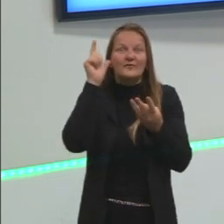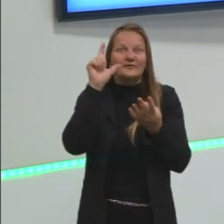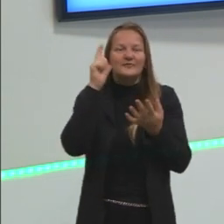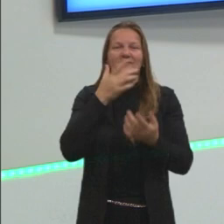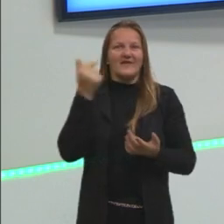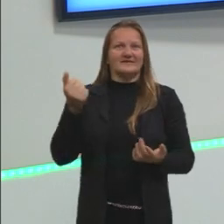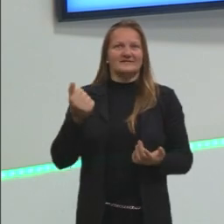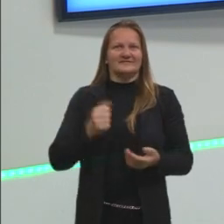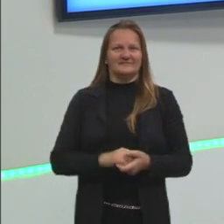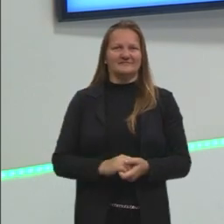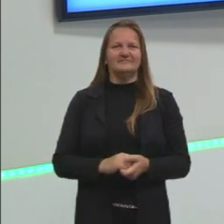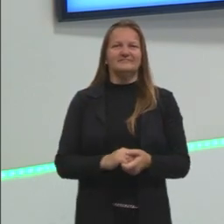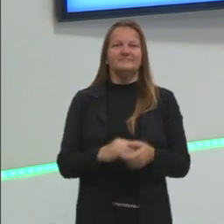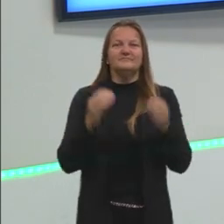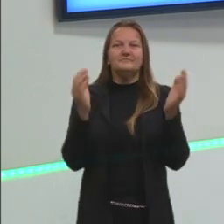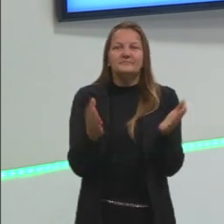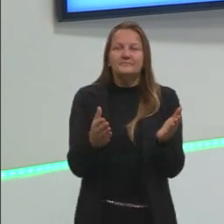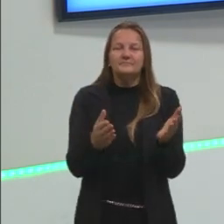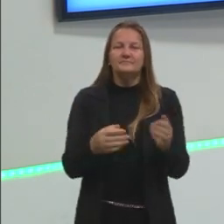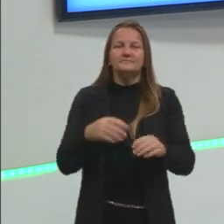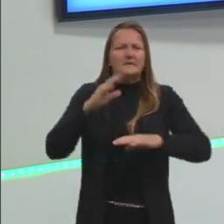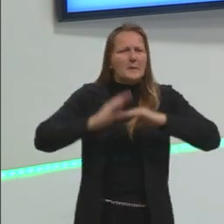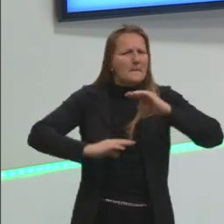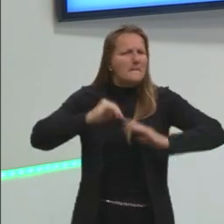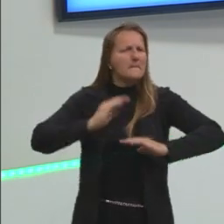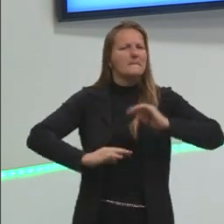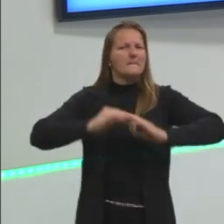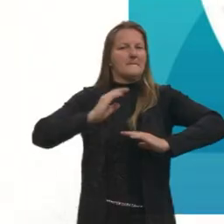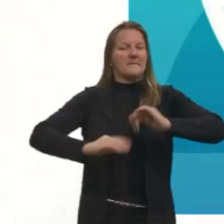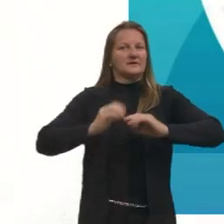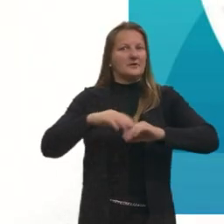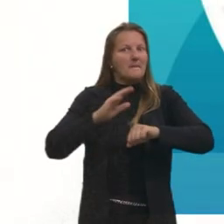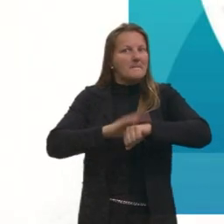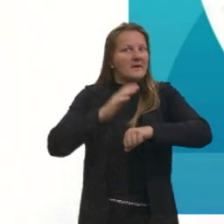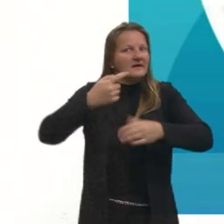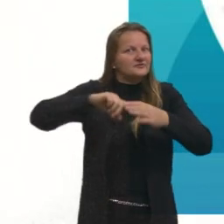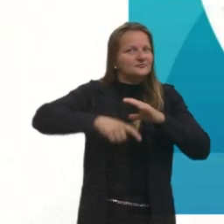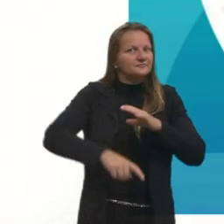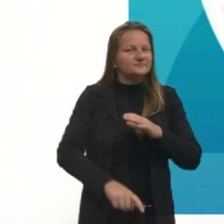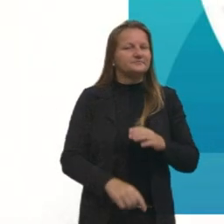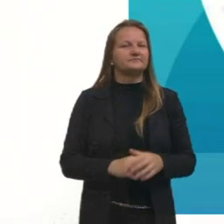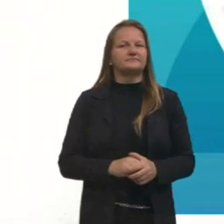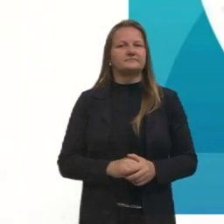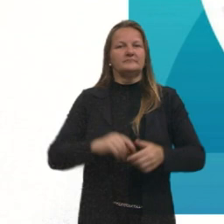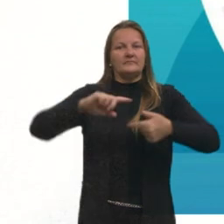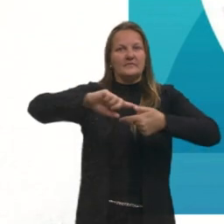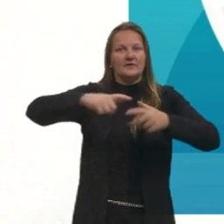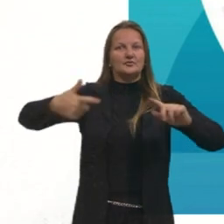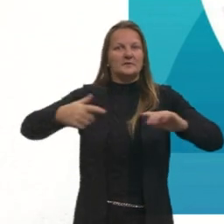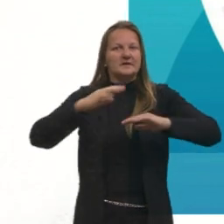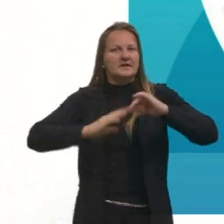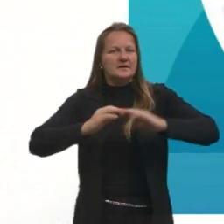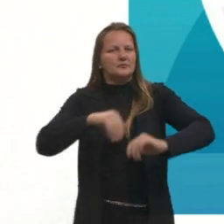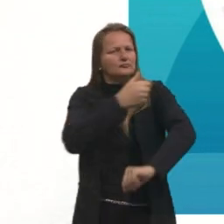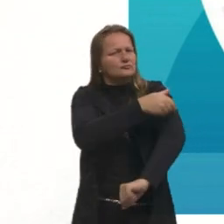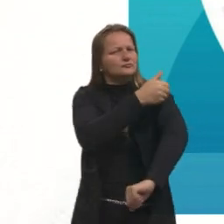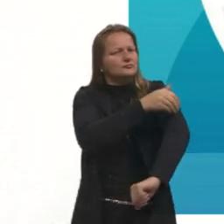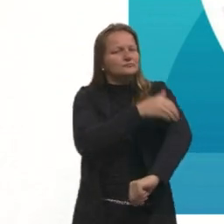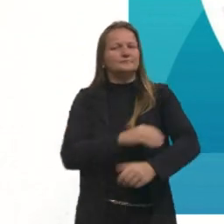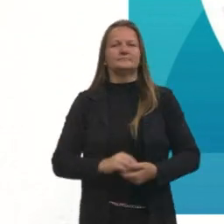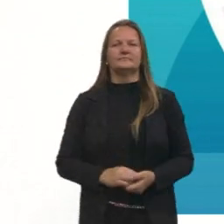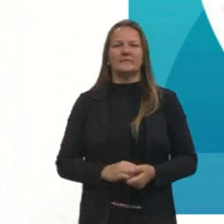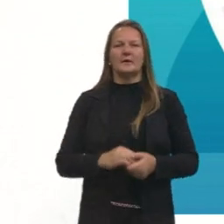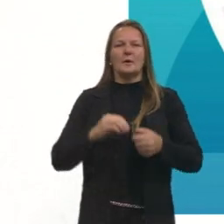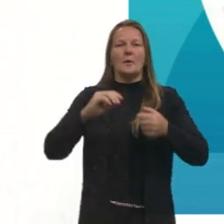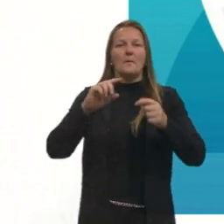facilidade hoje então nós vamos praticar um pouco mais hoje nós vamos ver a geometria então eu vou trazer aqui um pouquinho